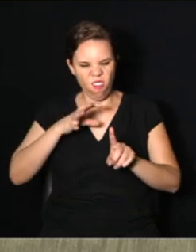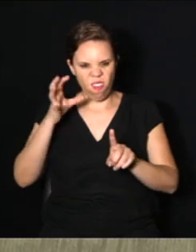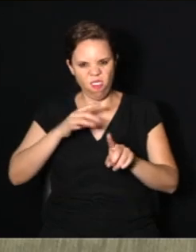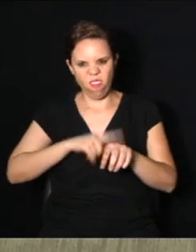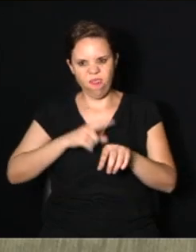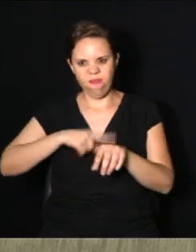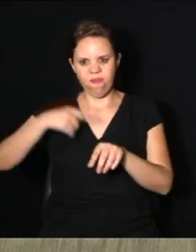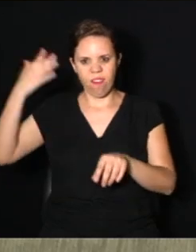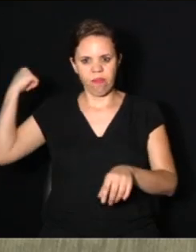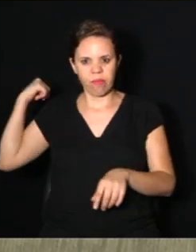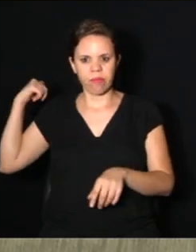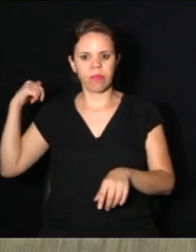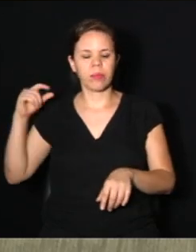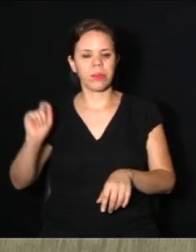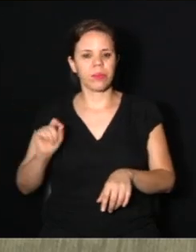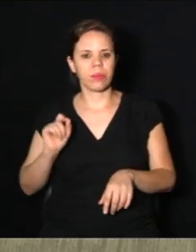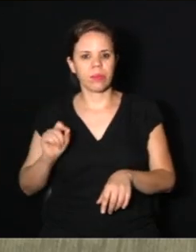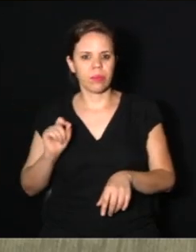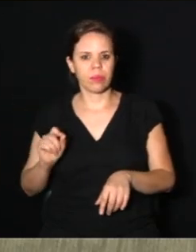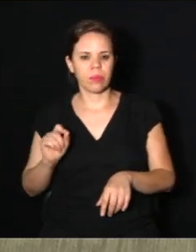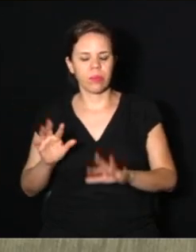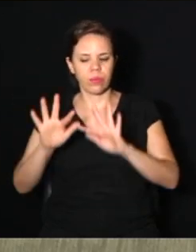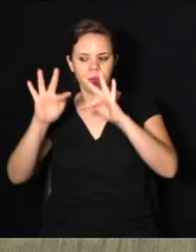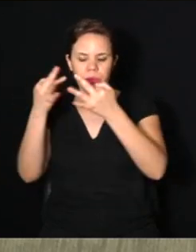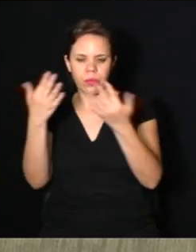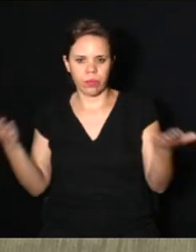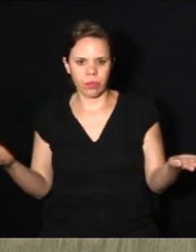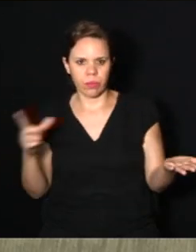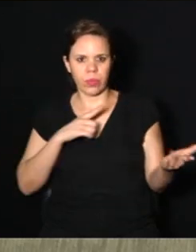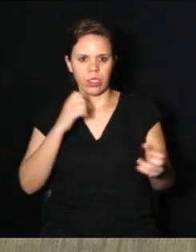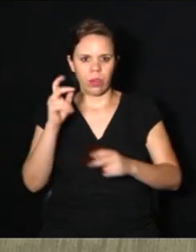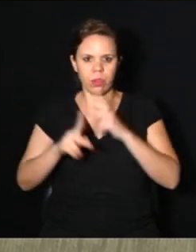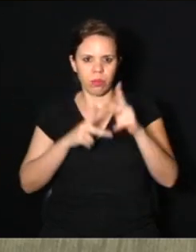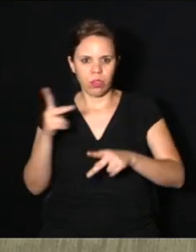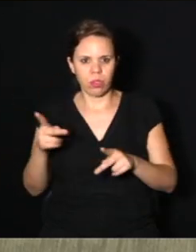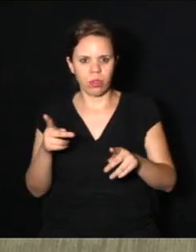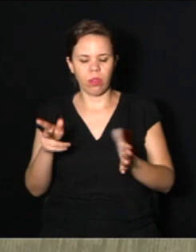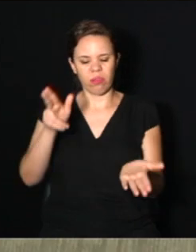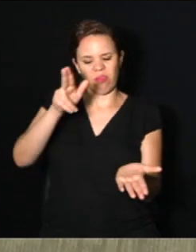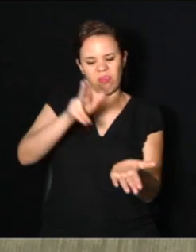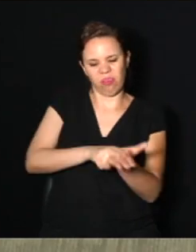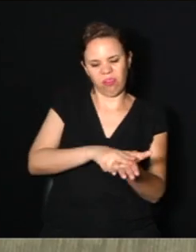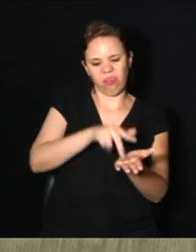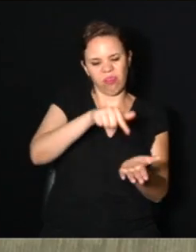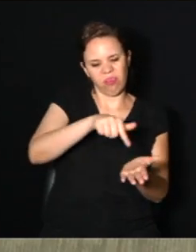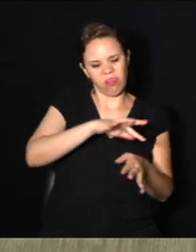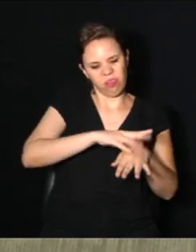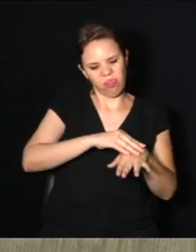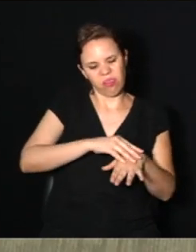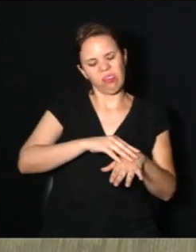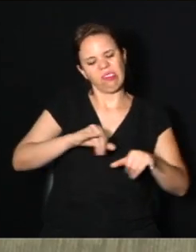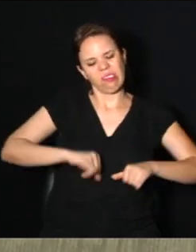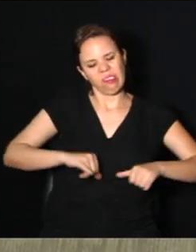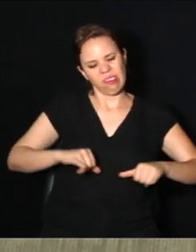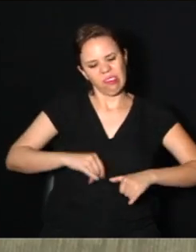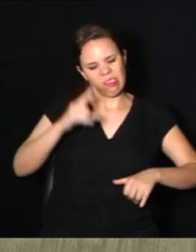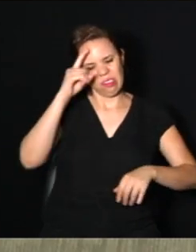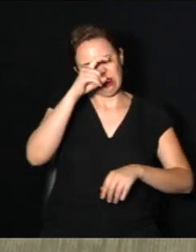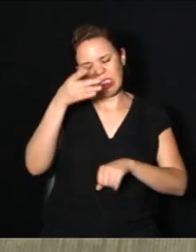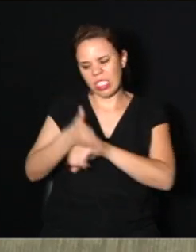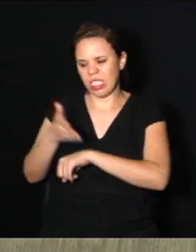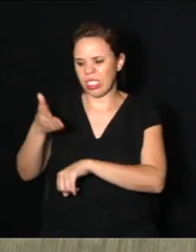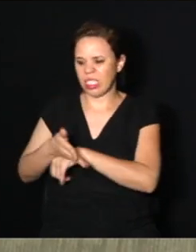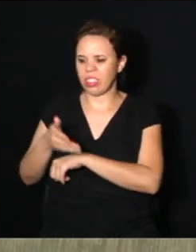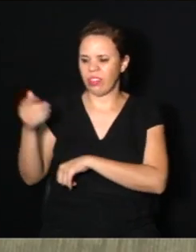tempo, e a questão assim, para os familiares que têm pessoas acamadas, é muito difícil participar